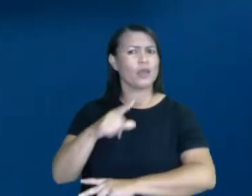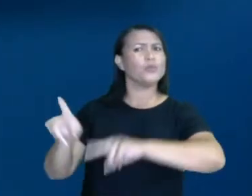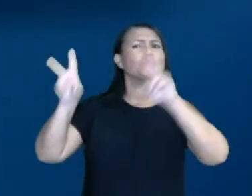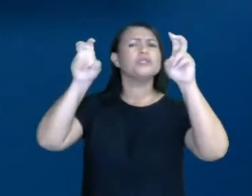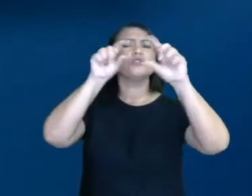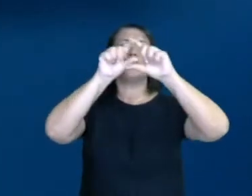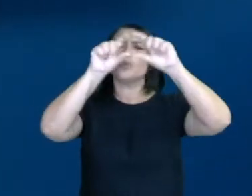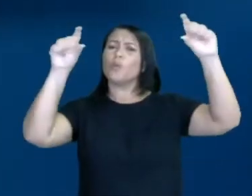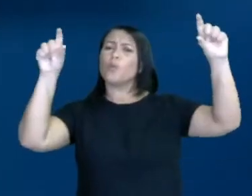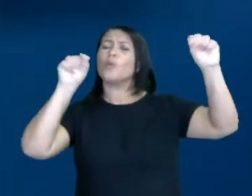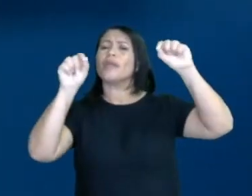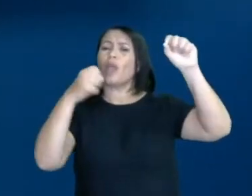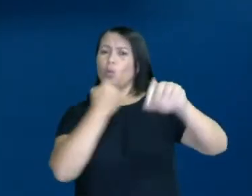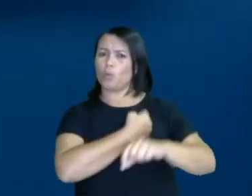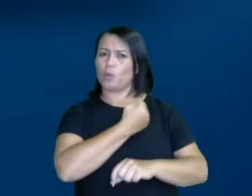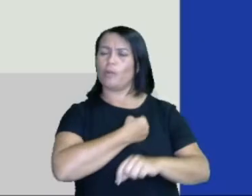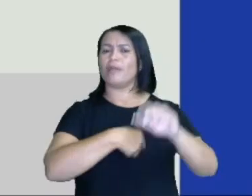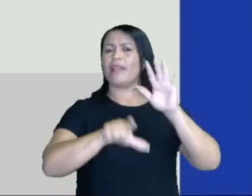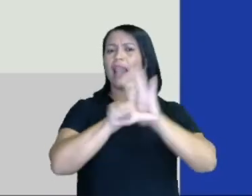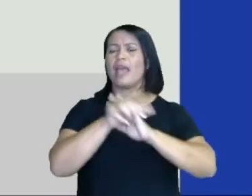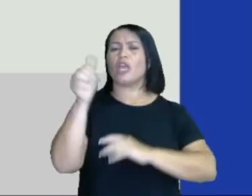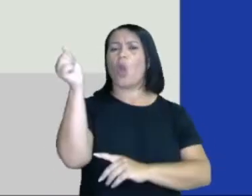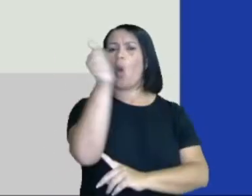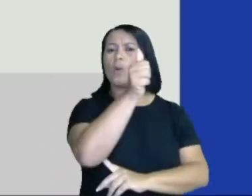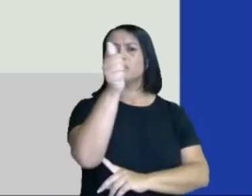que é o título? O número da lei. Lei